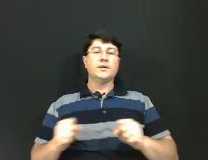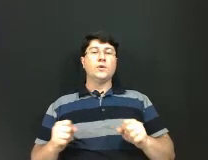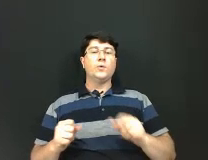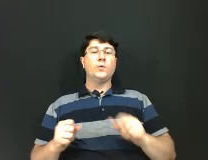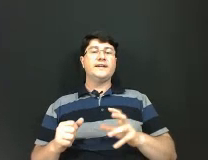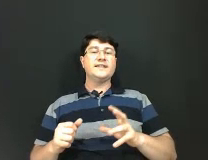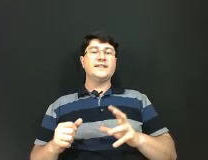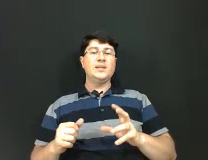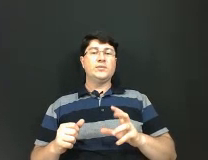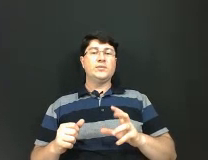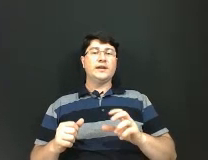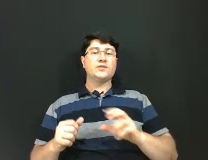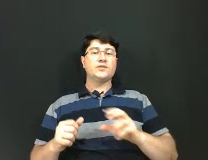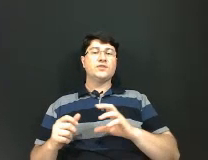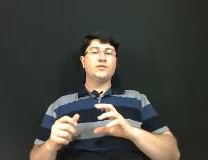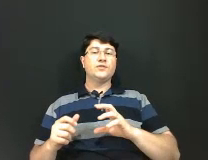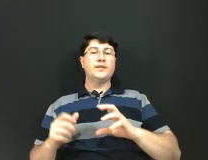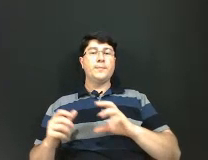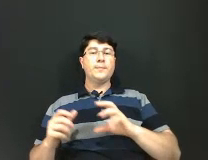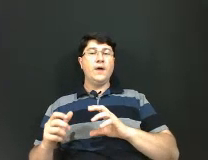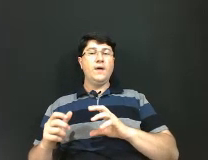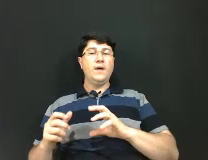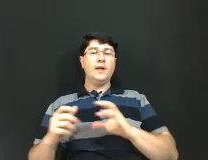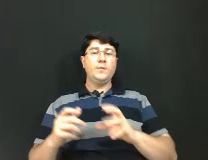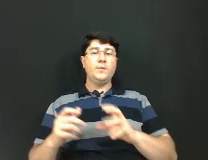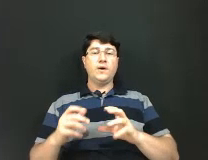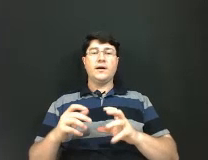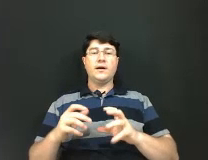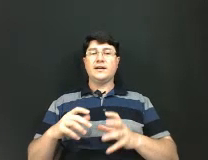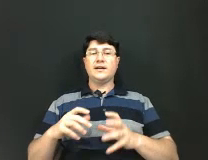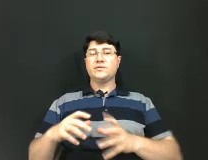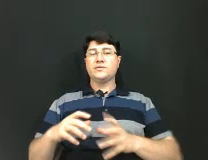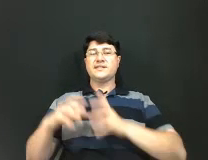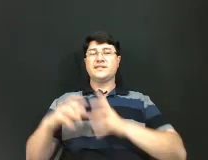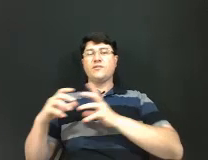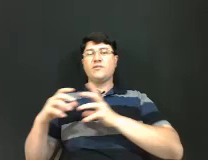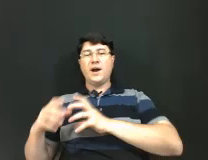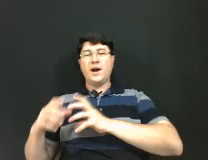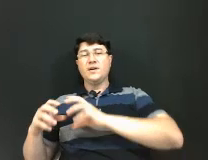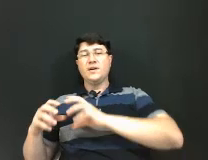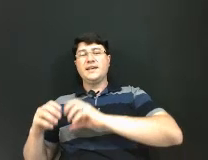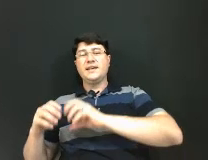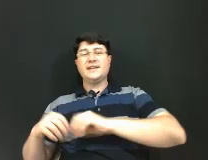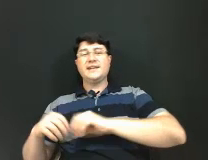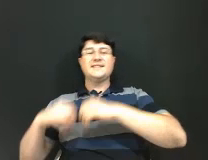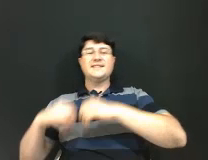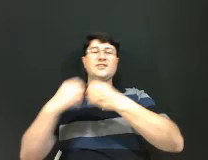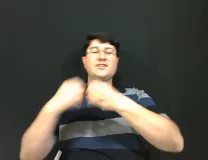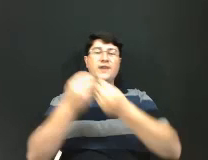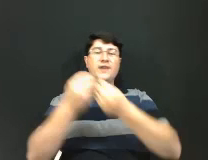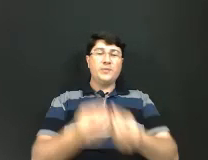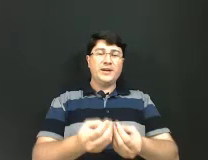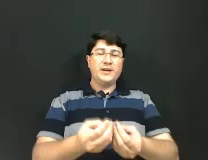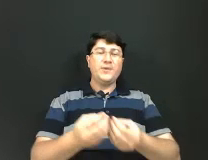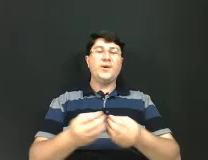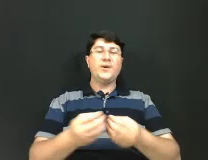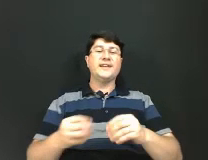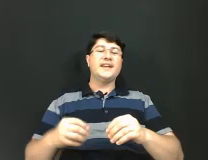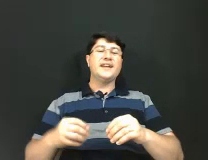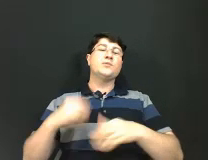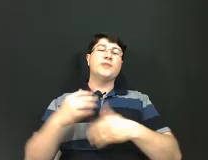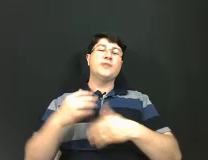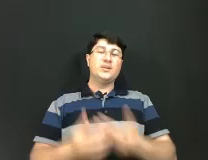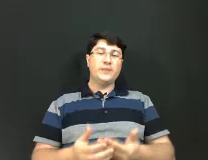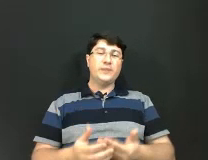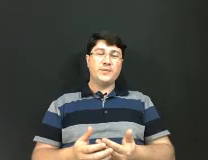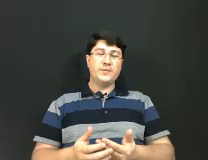deslocamento. Um outro exemplo, as coisas foram de mal a pior. As coisas estavam mal e elas se deslocaram para pior,